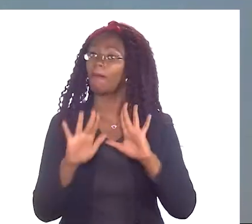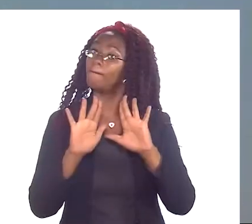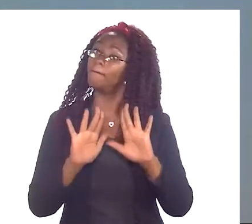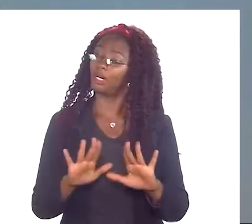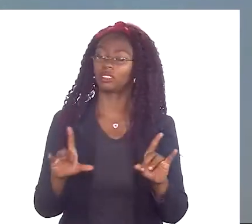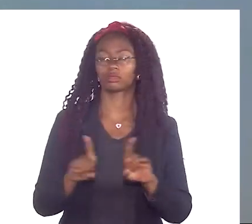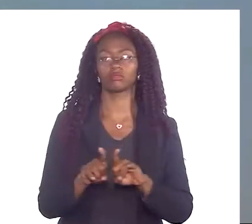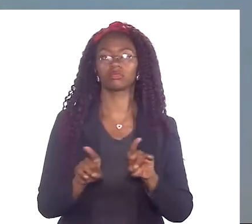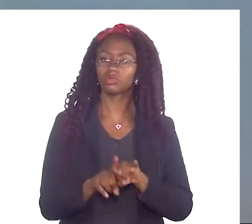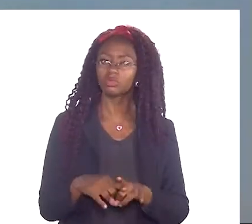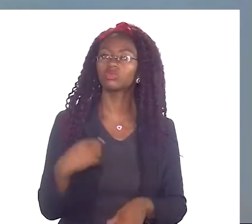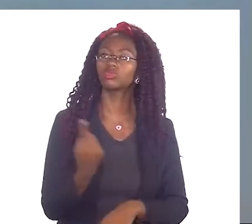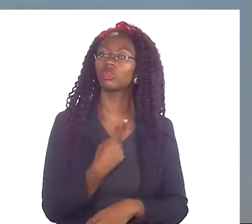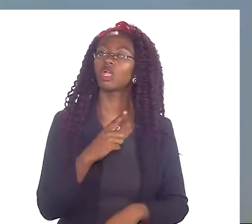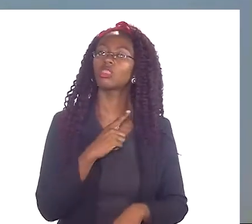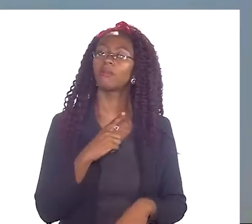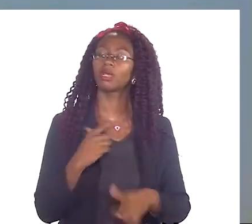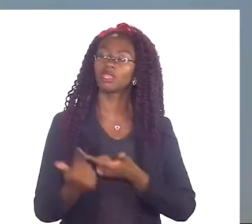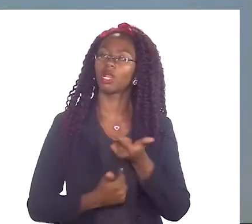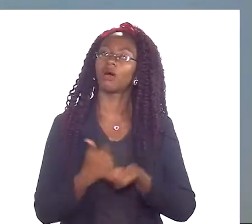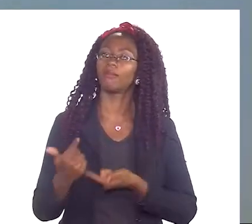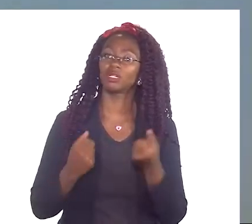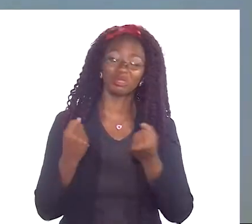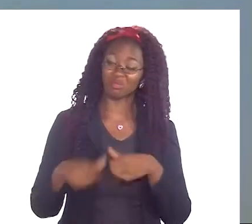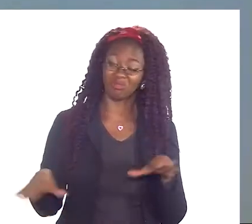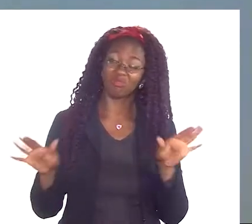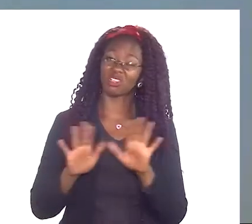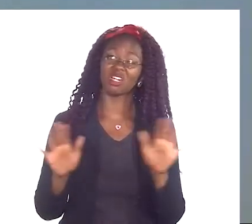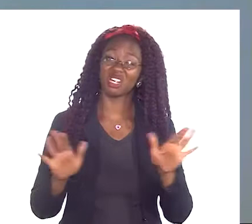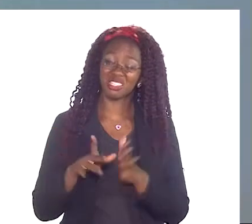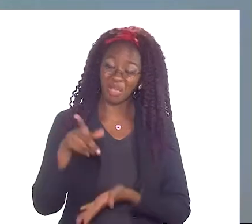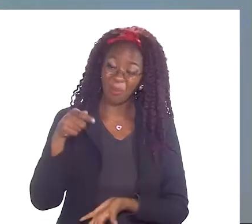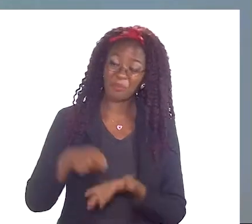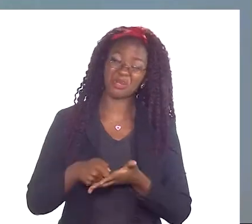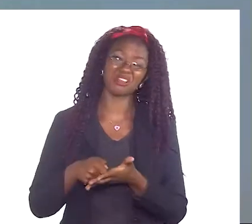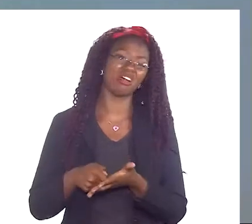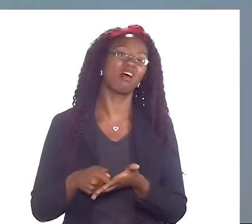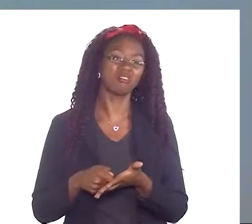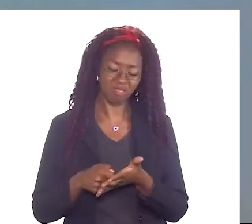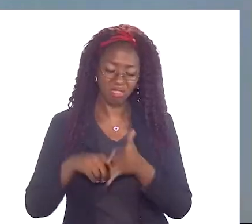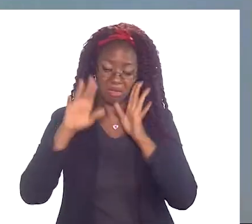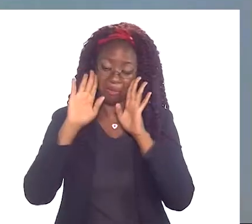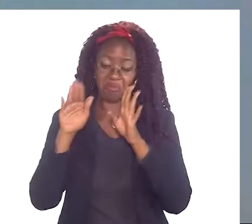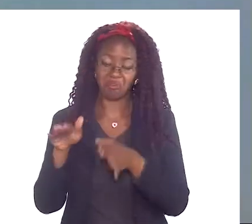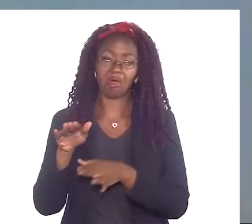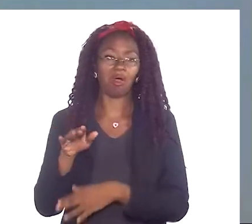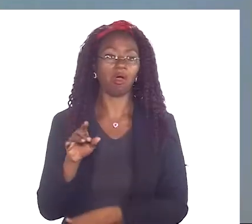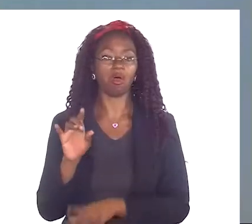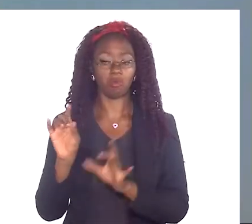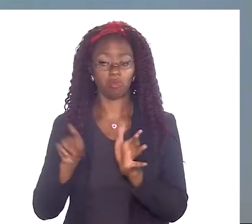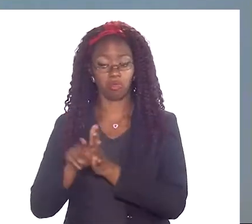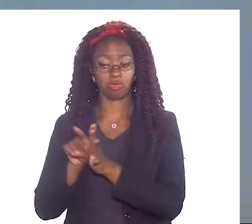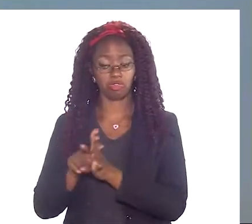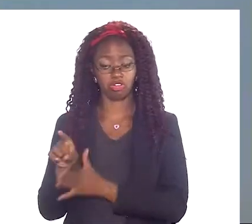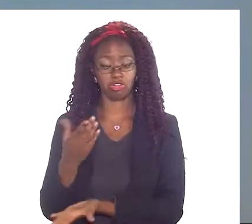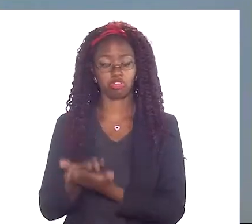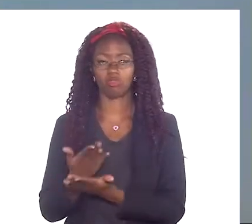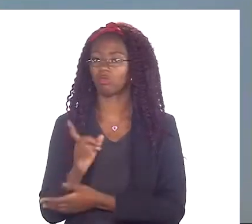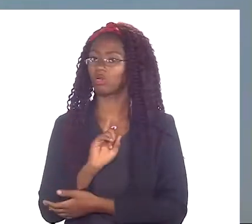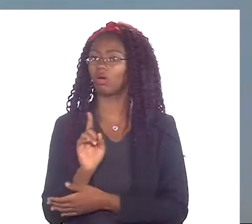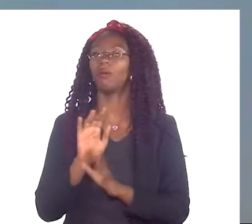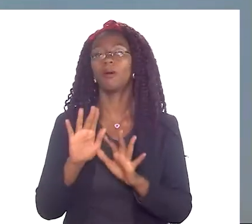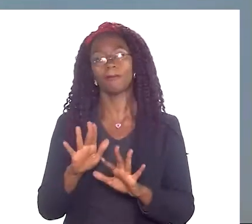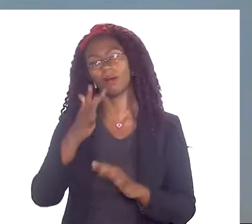processos. Mas também nós temos muitas atividades que não necessitam necessariamente uma qualificação específica, e sim, a